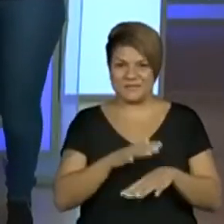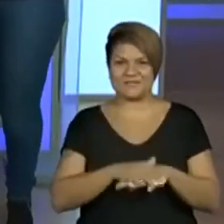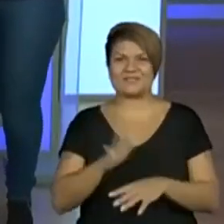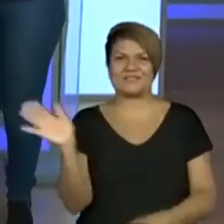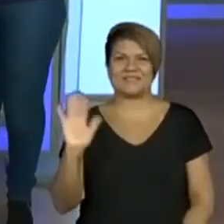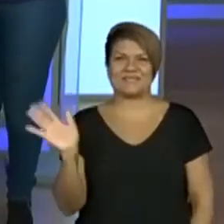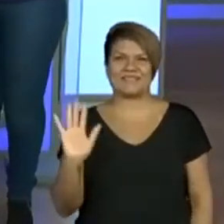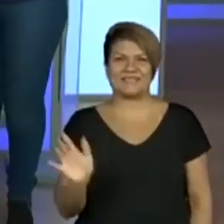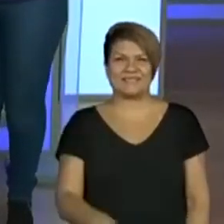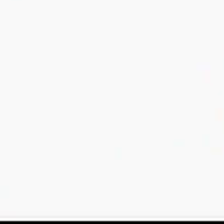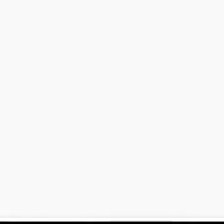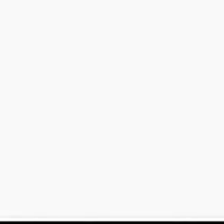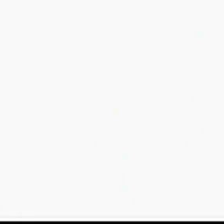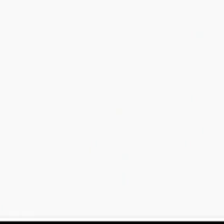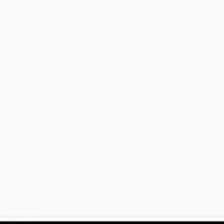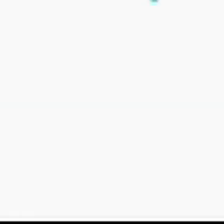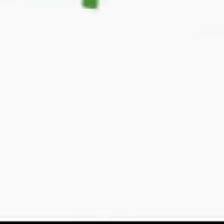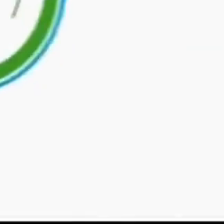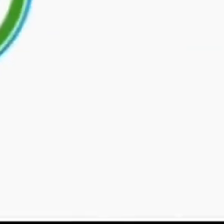matemática